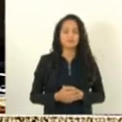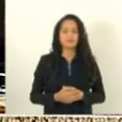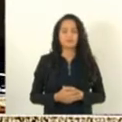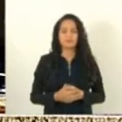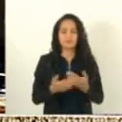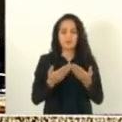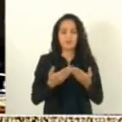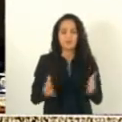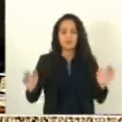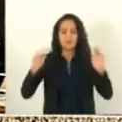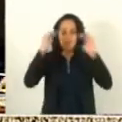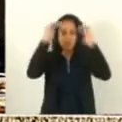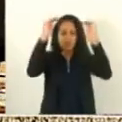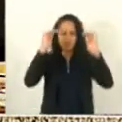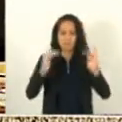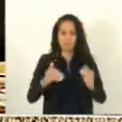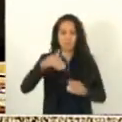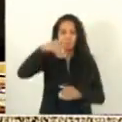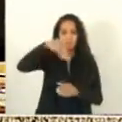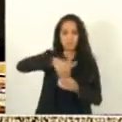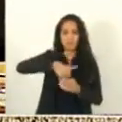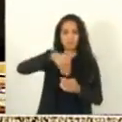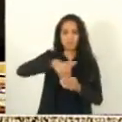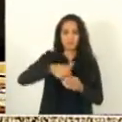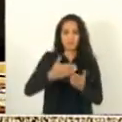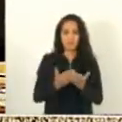Está aberto o painel para votação.